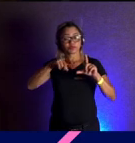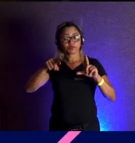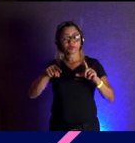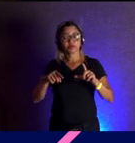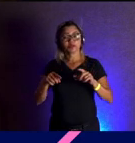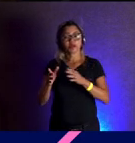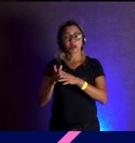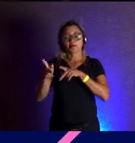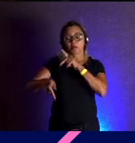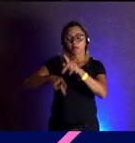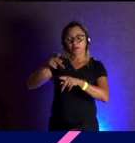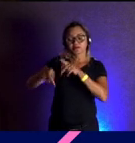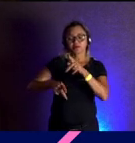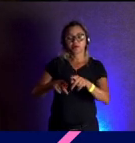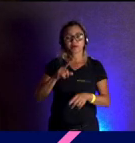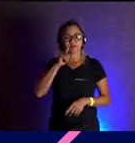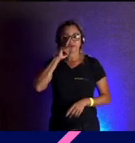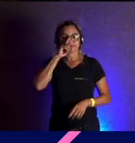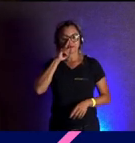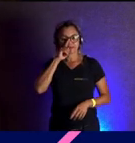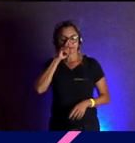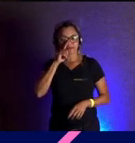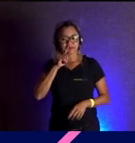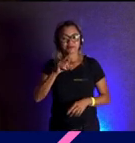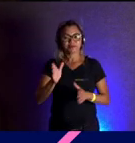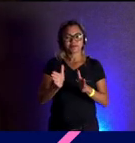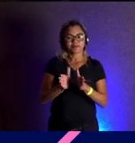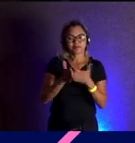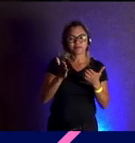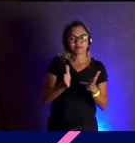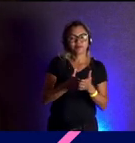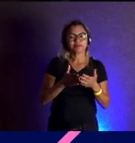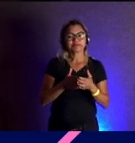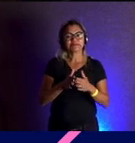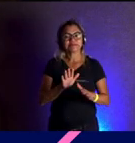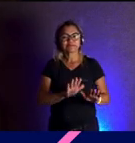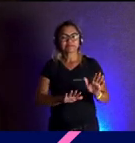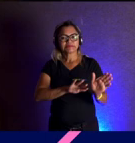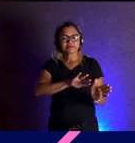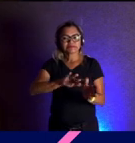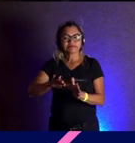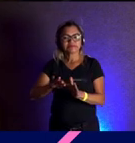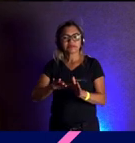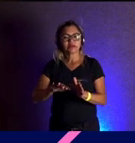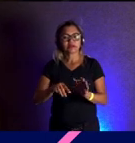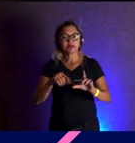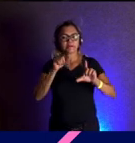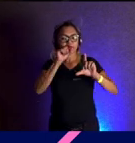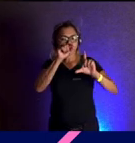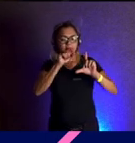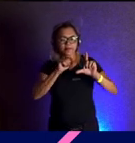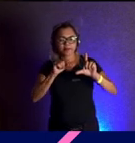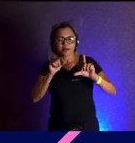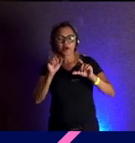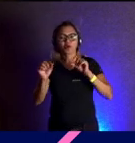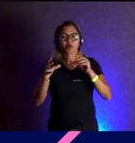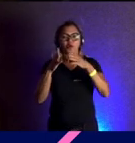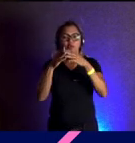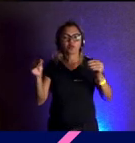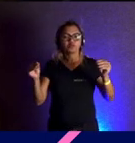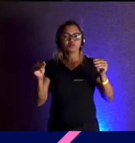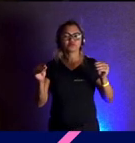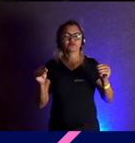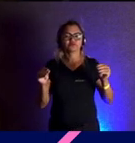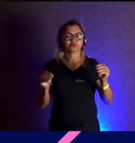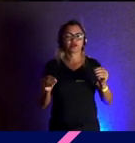são as populações mais vulneráveis, tentar apontar soluções. A gente